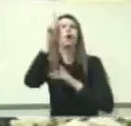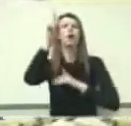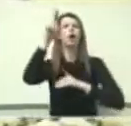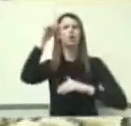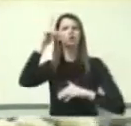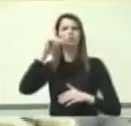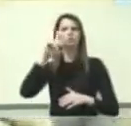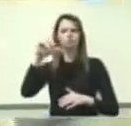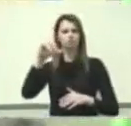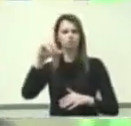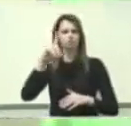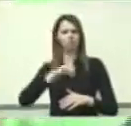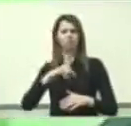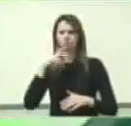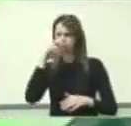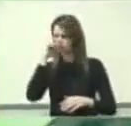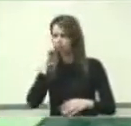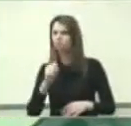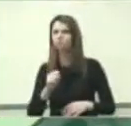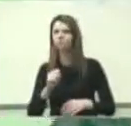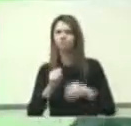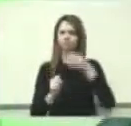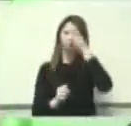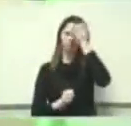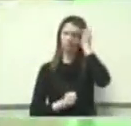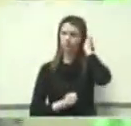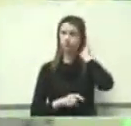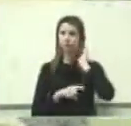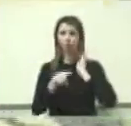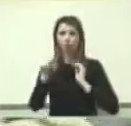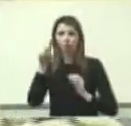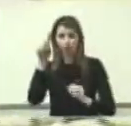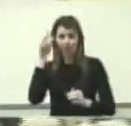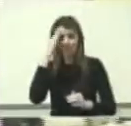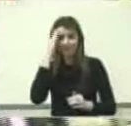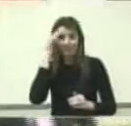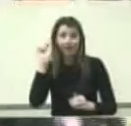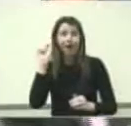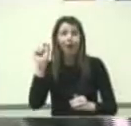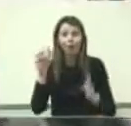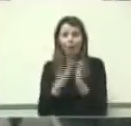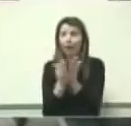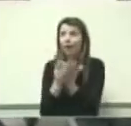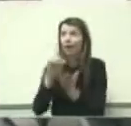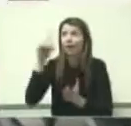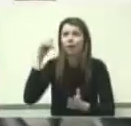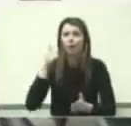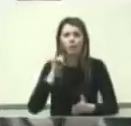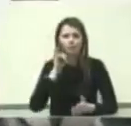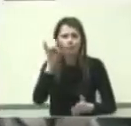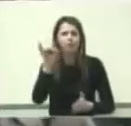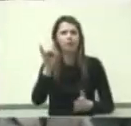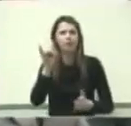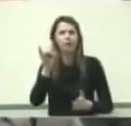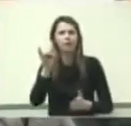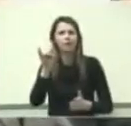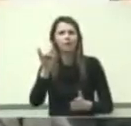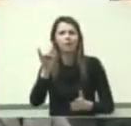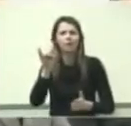e conviva o que diz a Bíblia o que diz aí diz concretize na sua vida